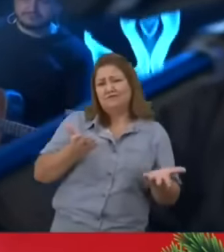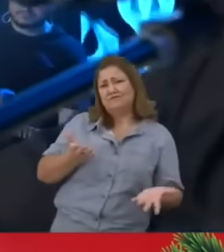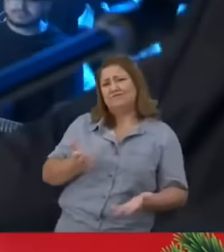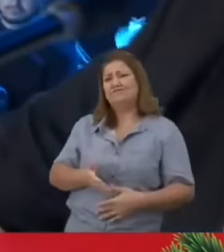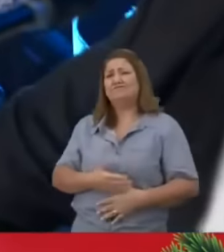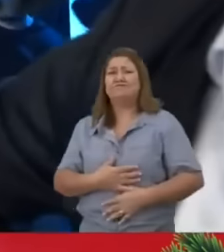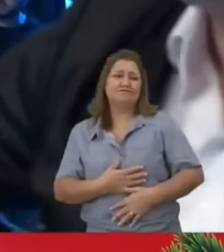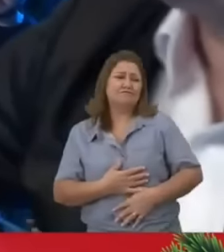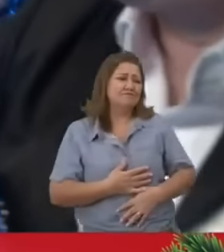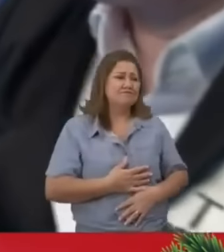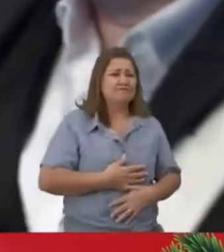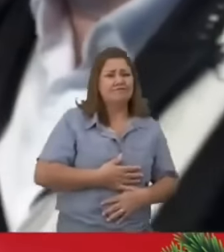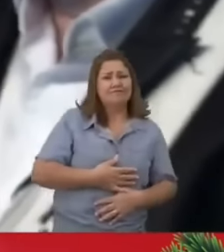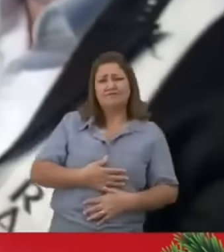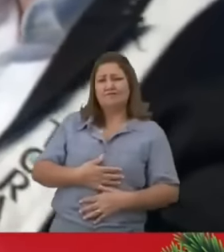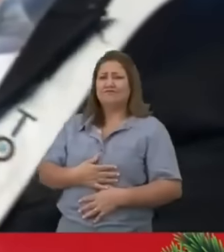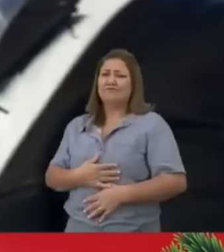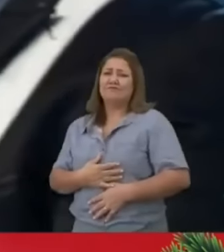É o quê?